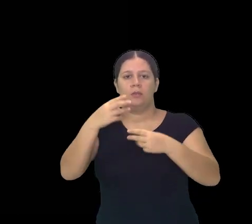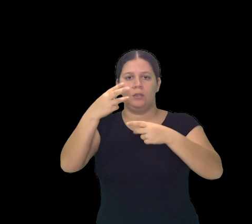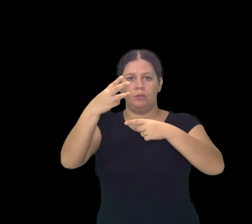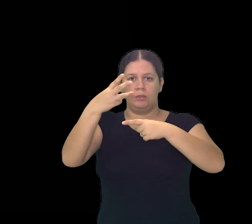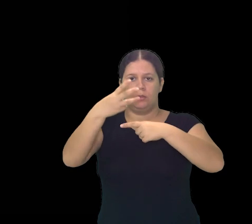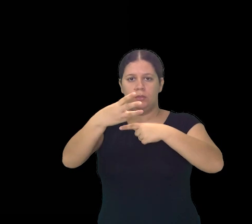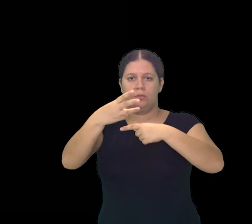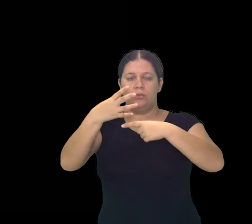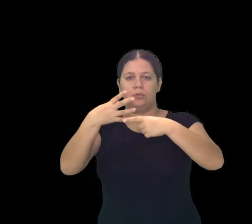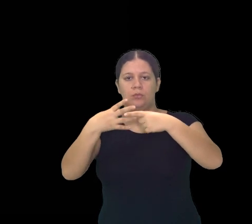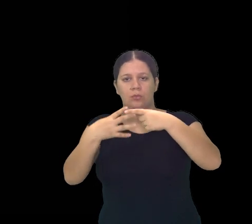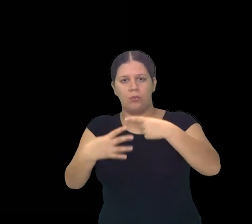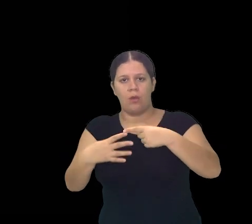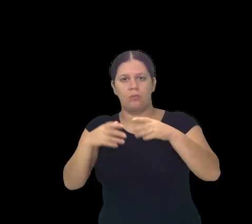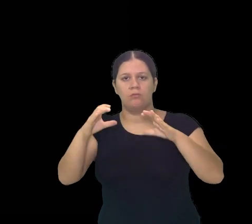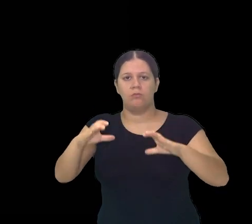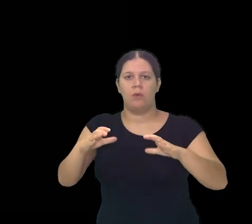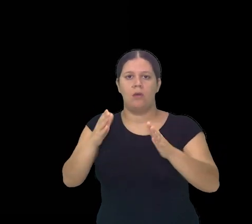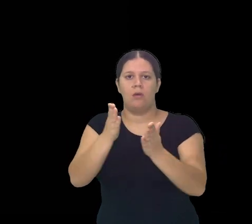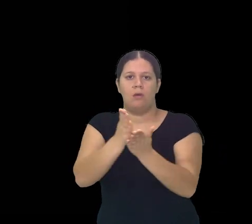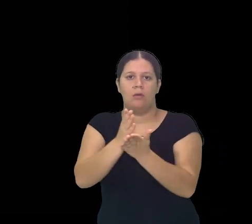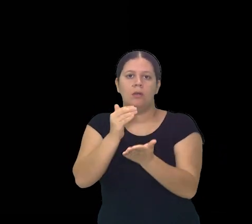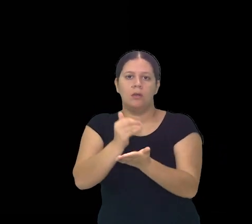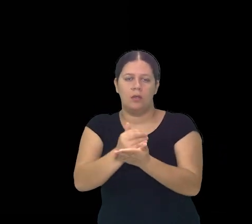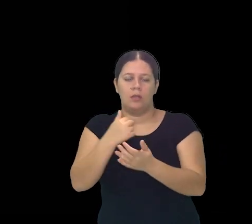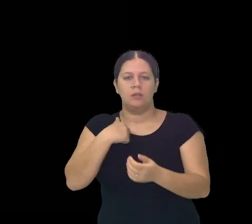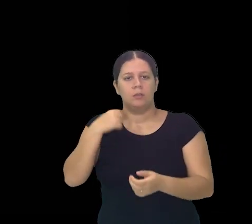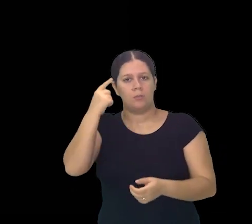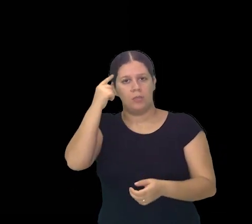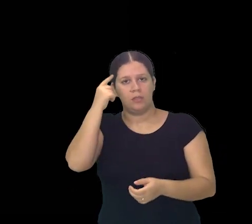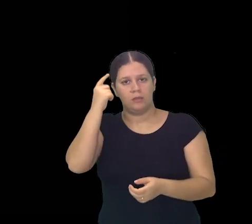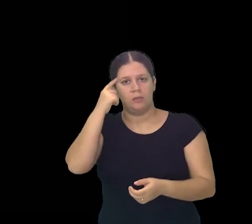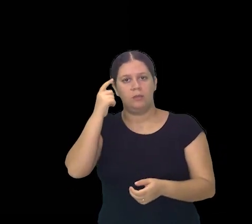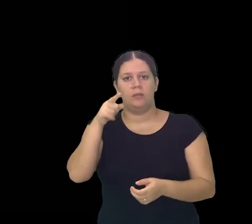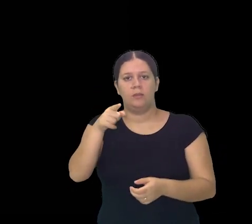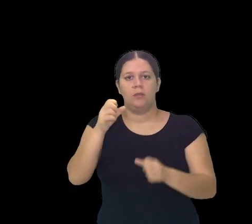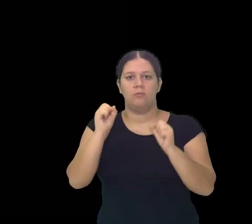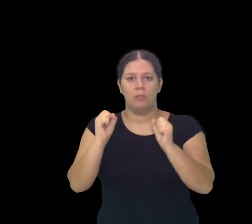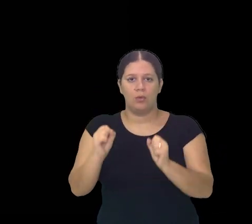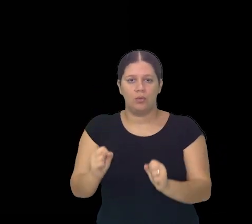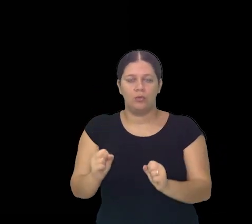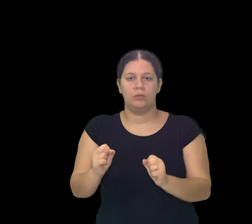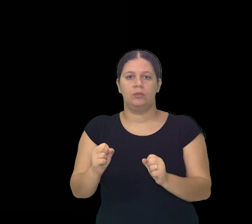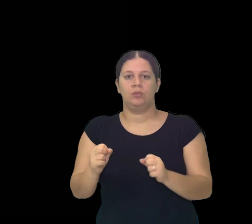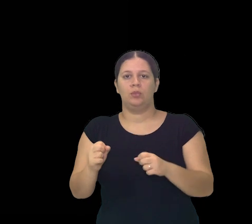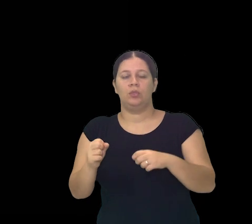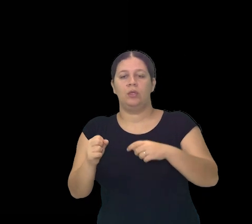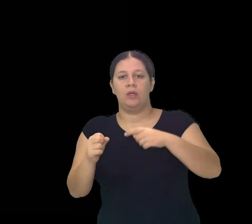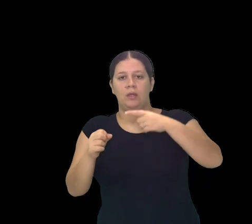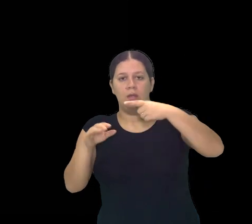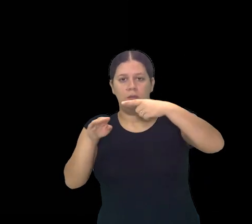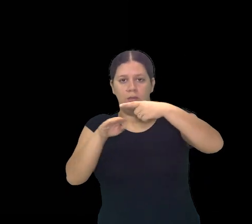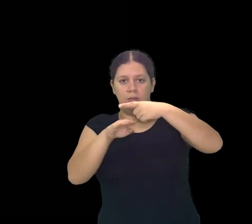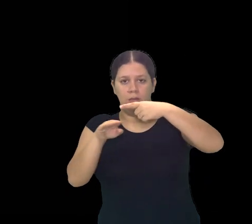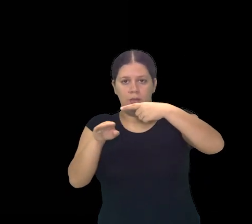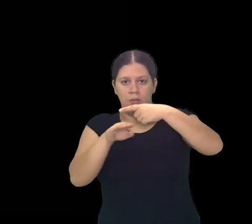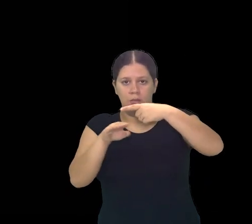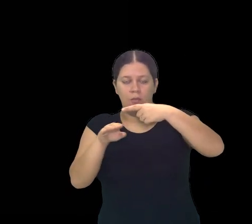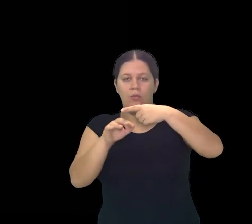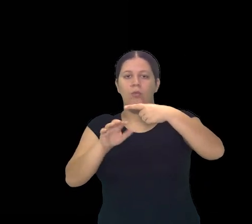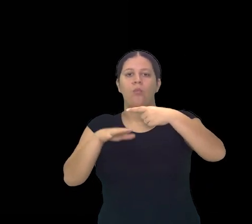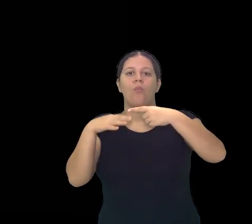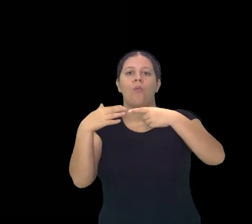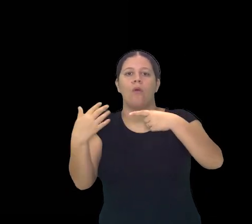como 3 dos 4 pedaços de uma torta. É assim que eu penso. Então você pode imaginar que o denominador